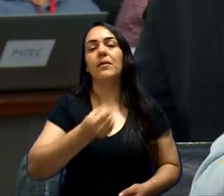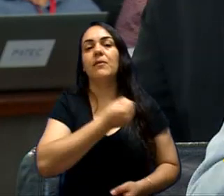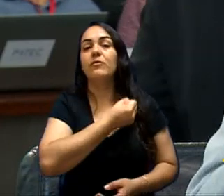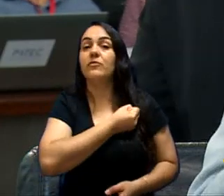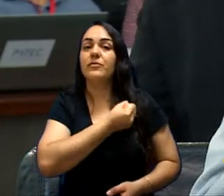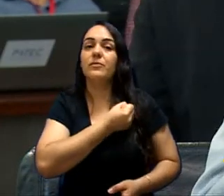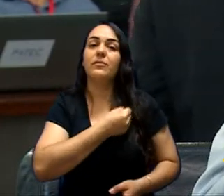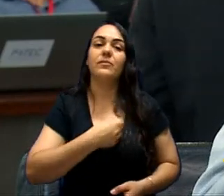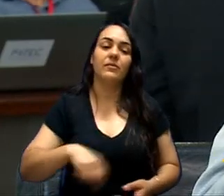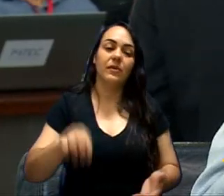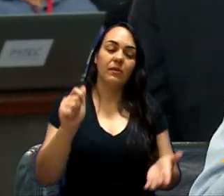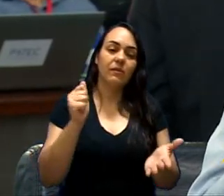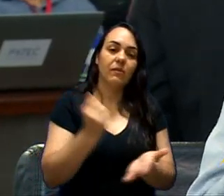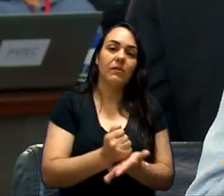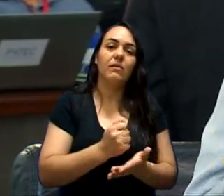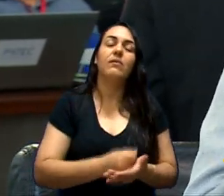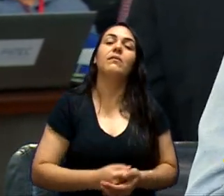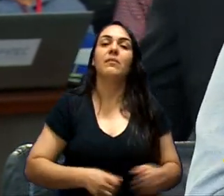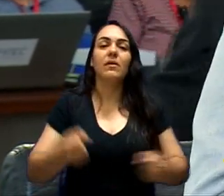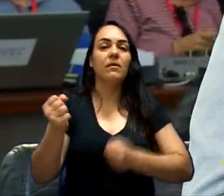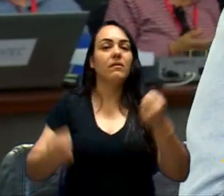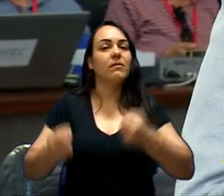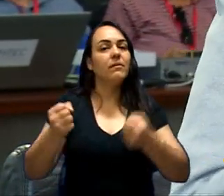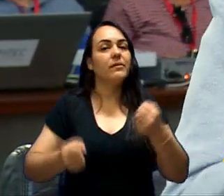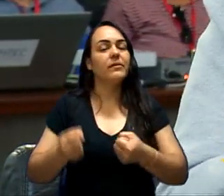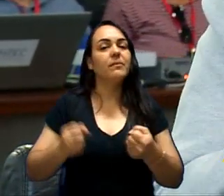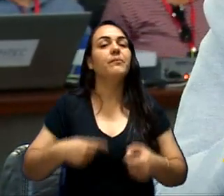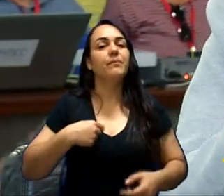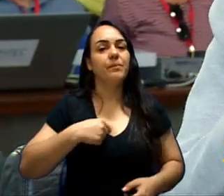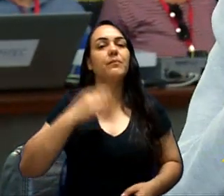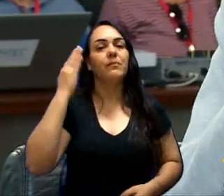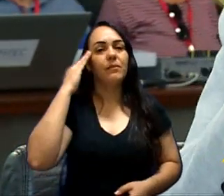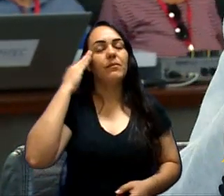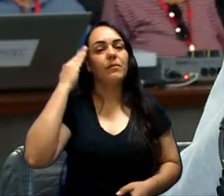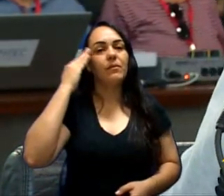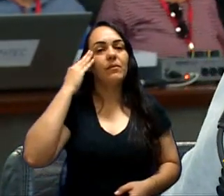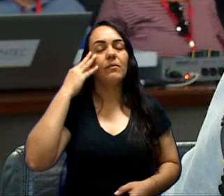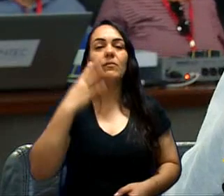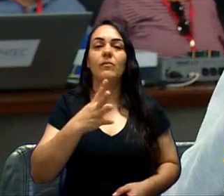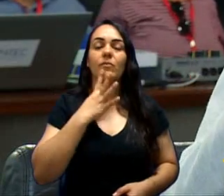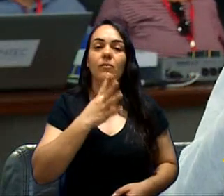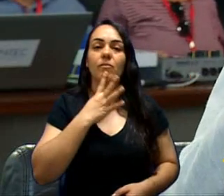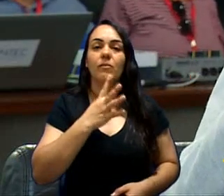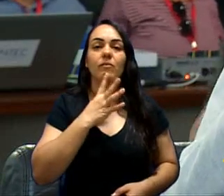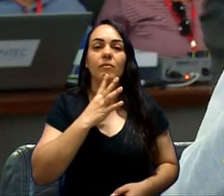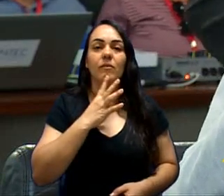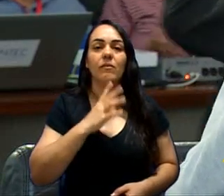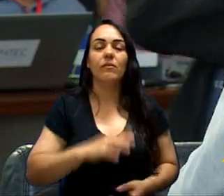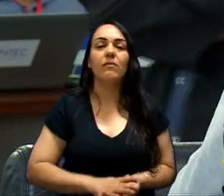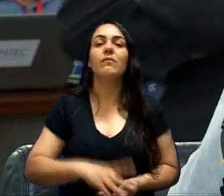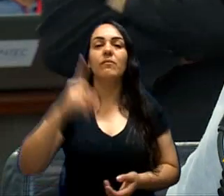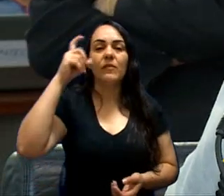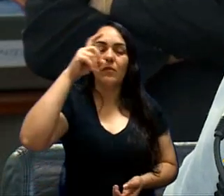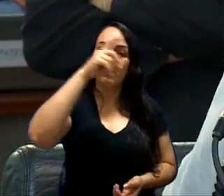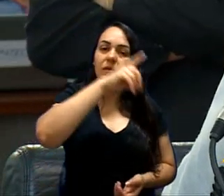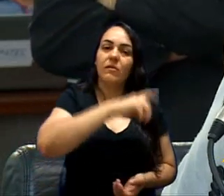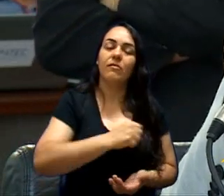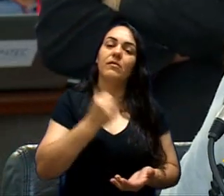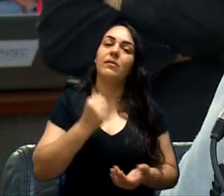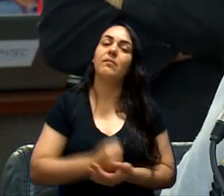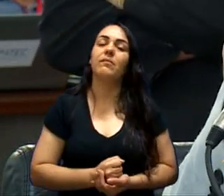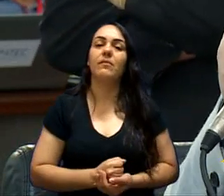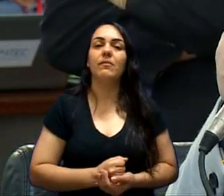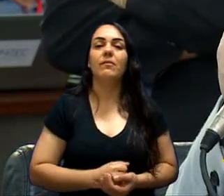pontos. Então, vereadora, eu entendo que sem reconhecer firma, vai ficar um pouco